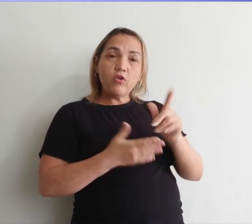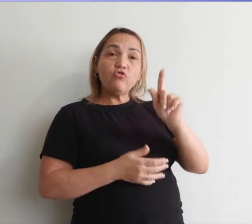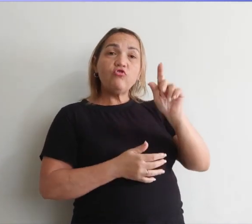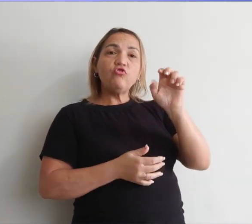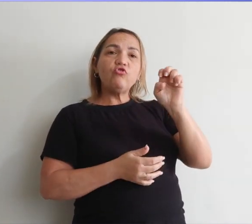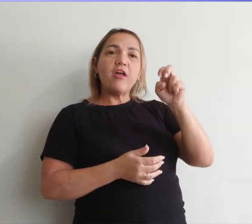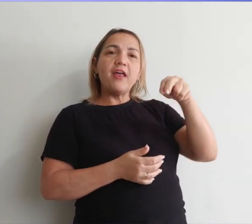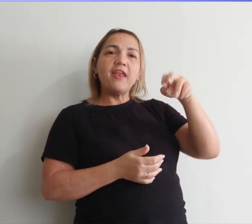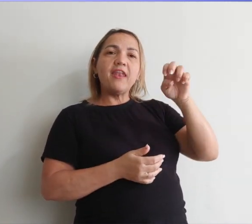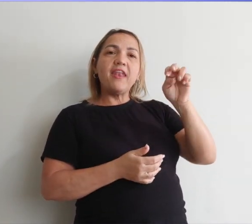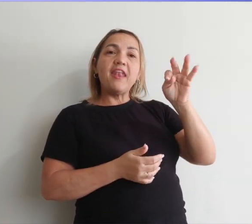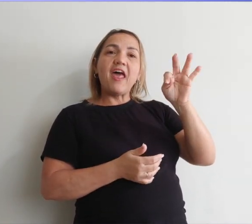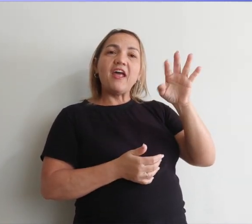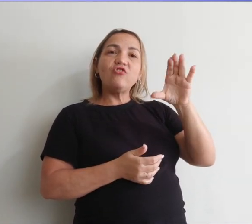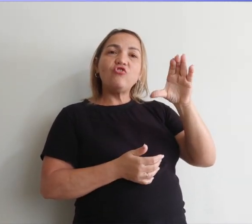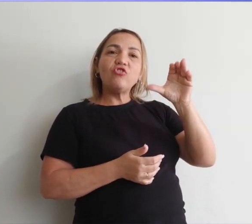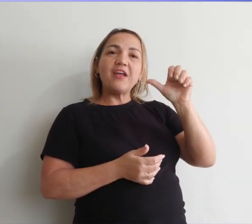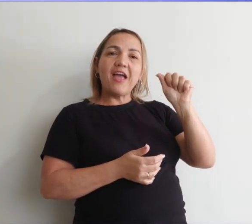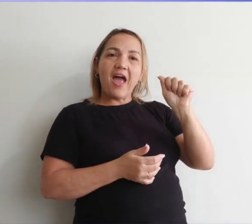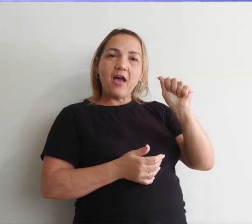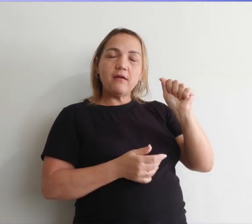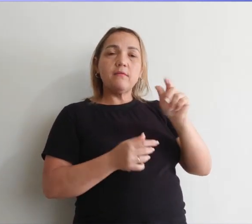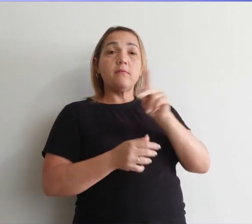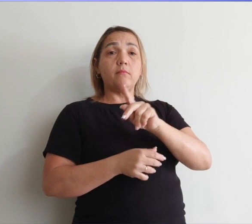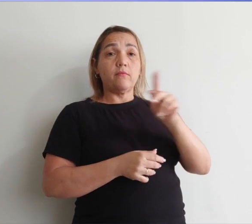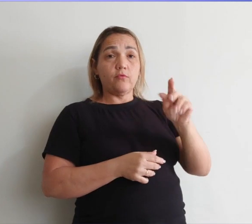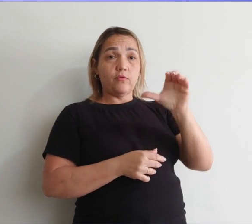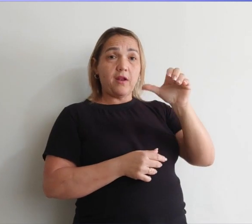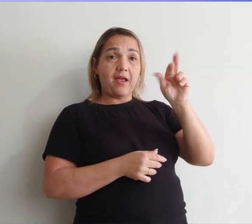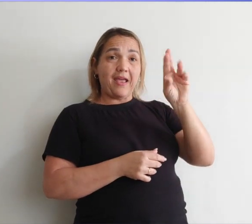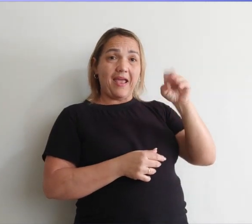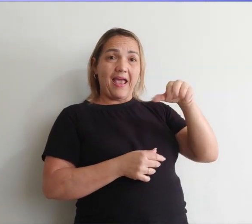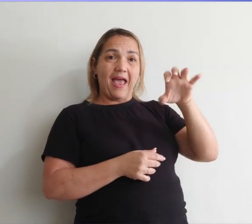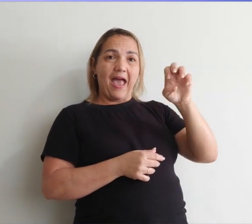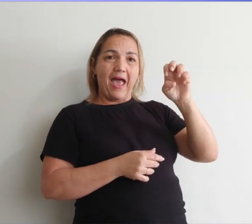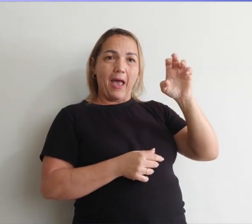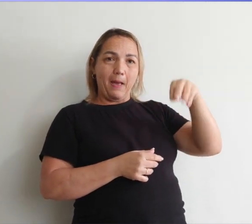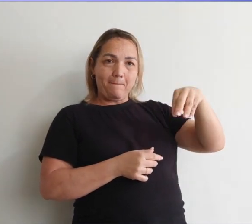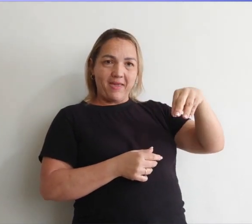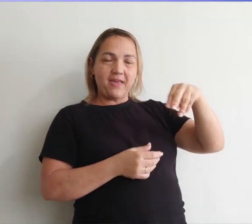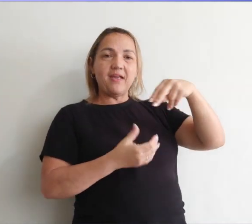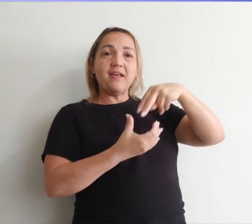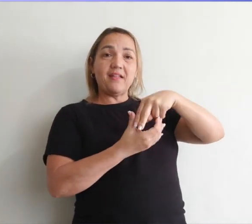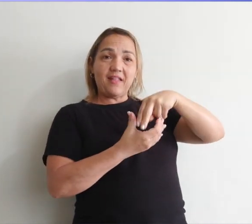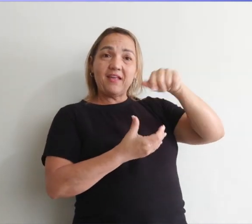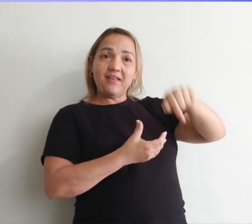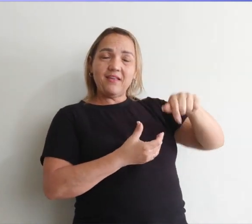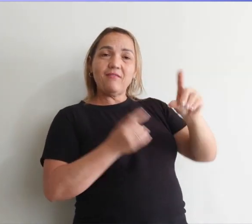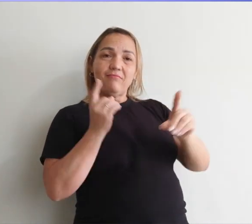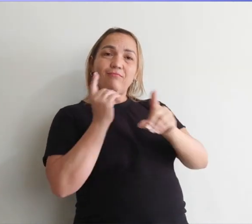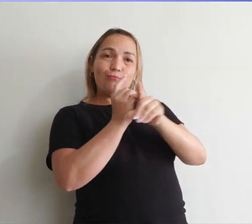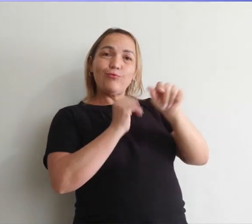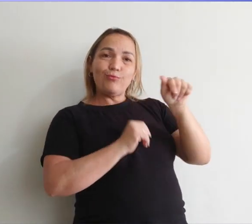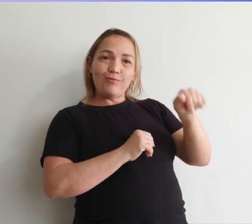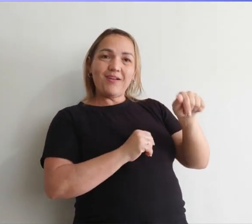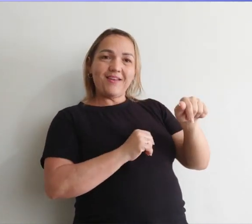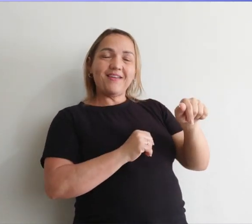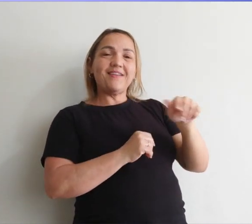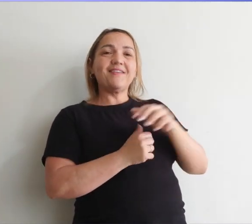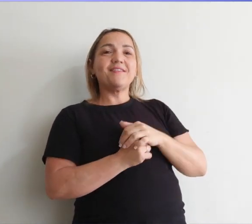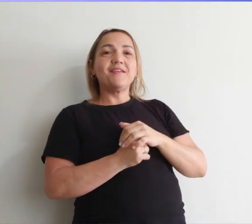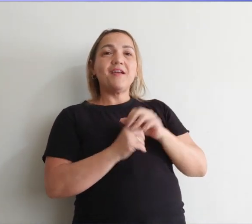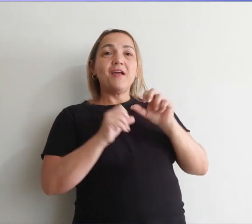foi em genética, com a professora Carmen Lúcia, que é aqui da Unirio. Depois eu reencontrei com ela, foi até aqui um reencontro,